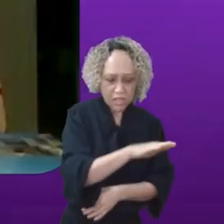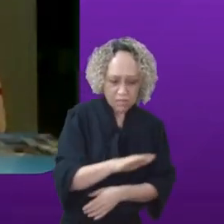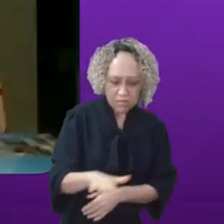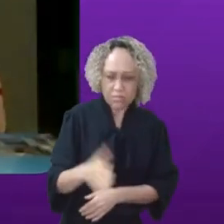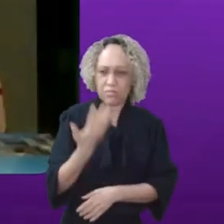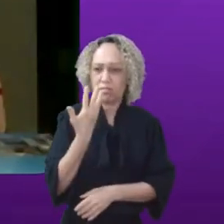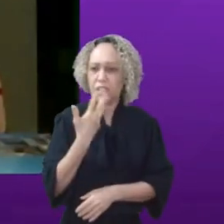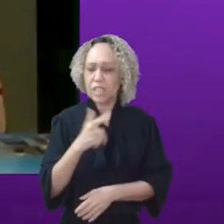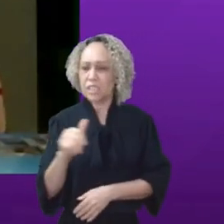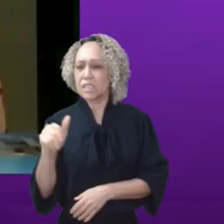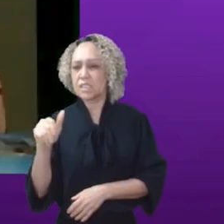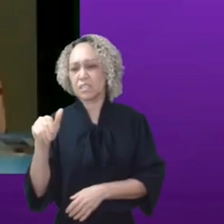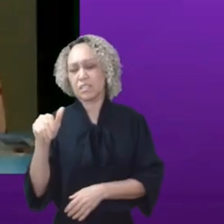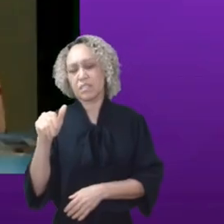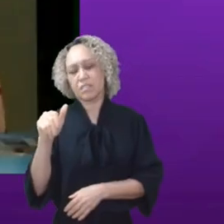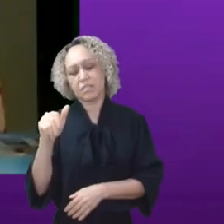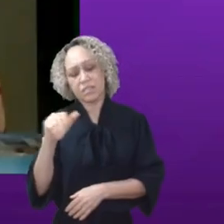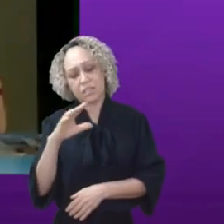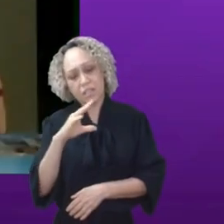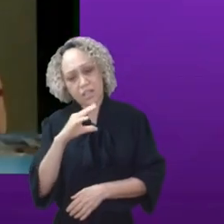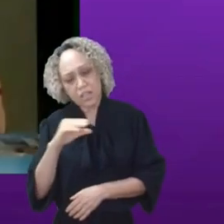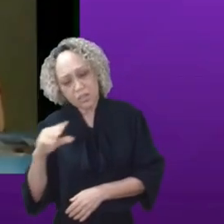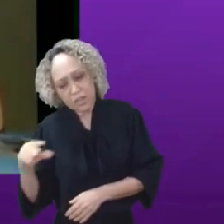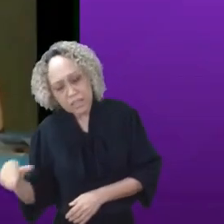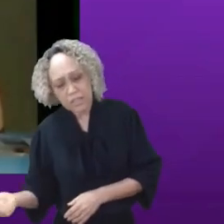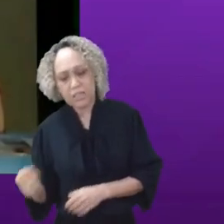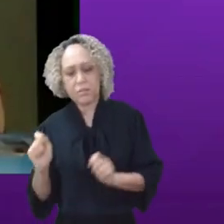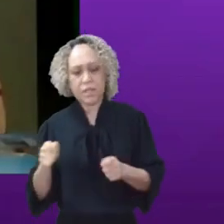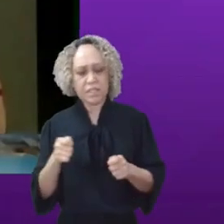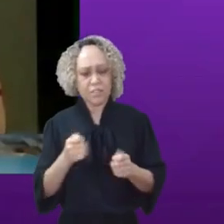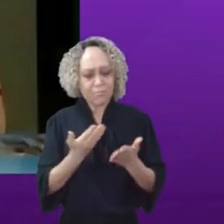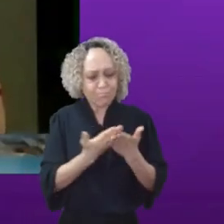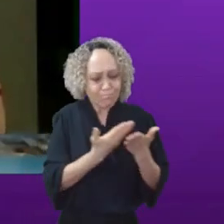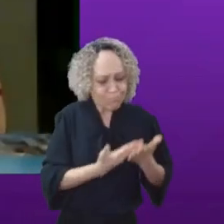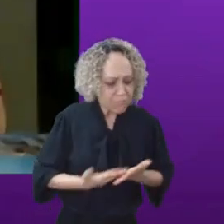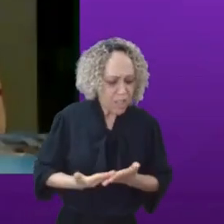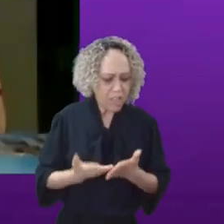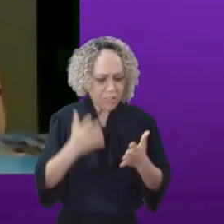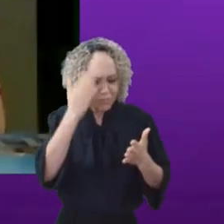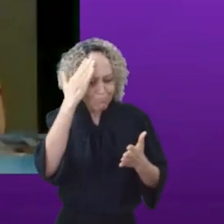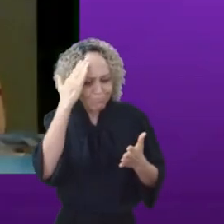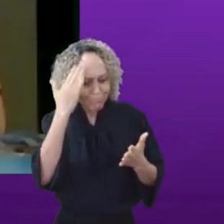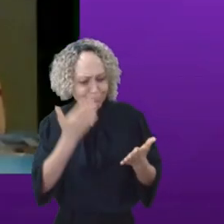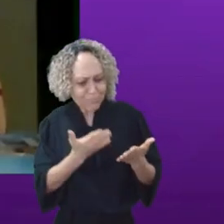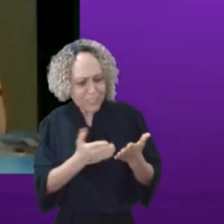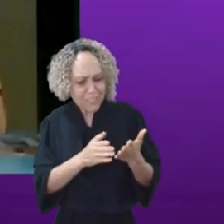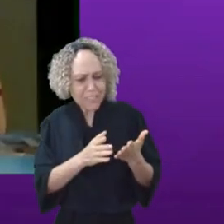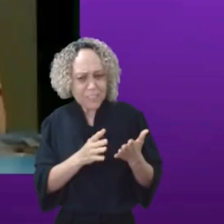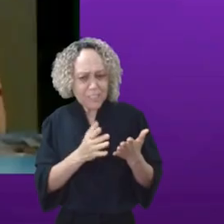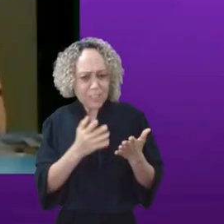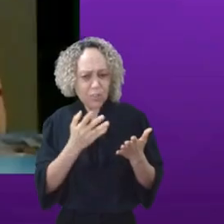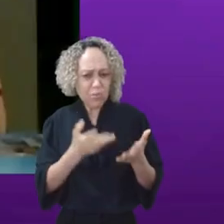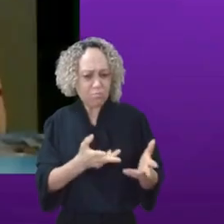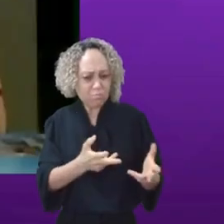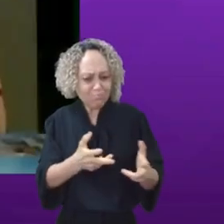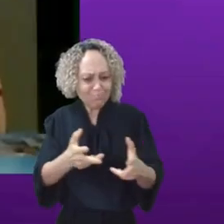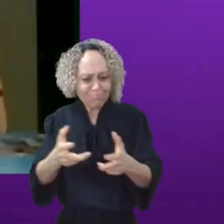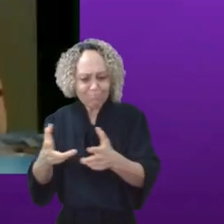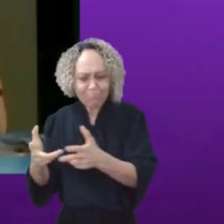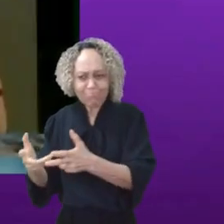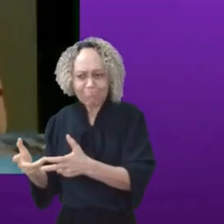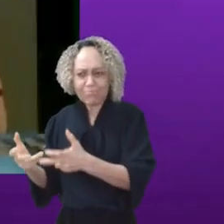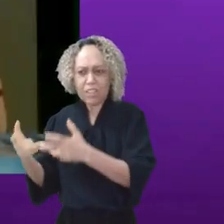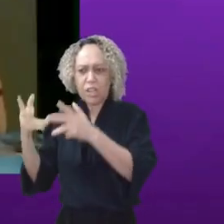ele precisa ser estudado, ser compreendido, igualmente aos processos